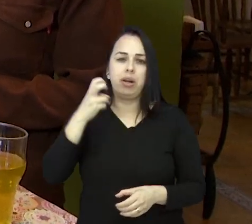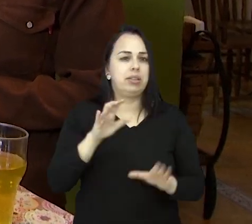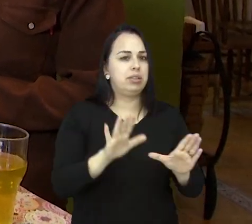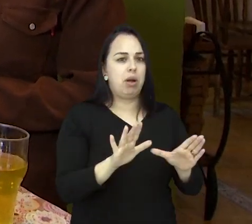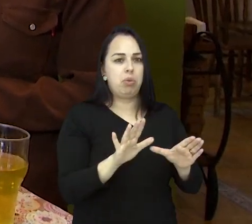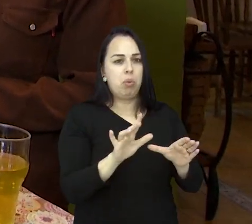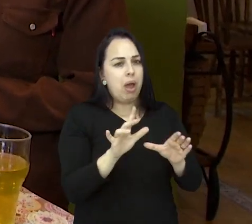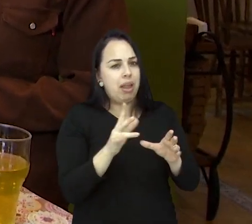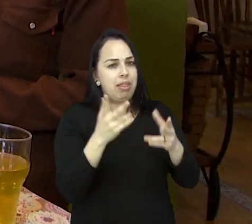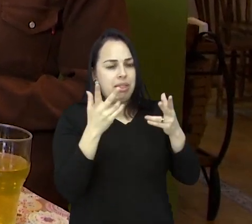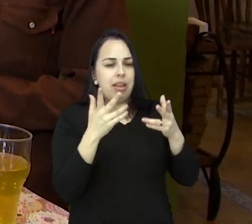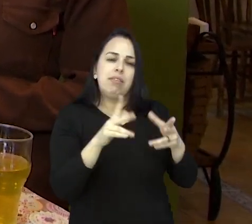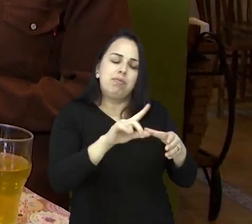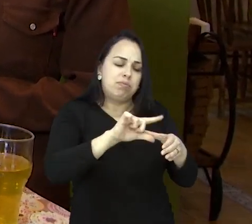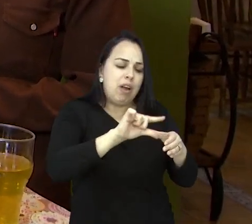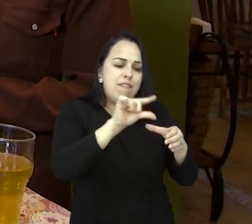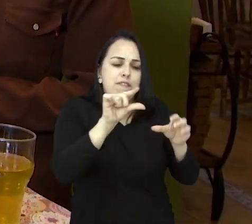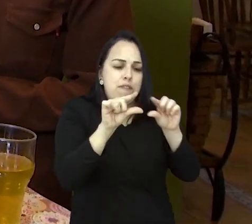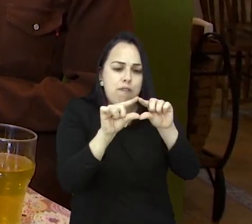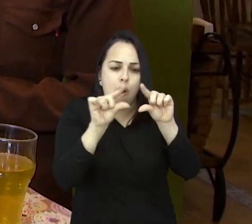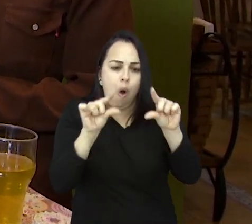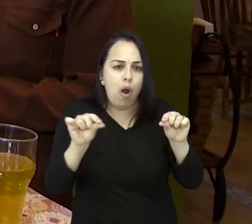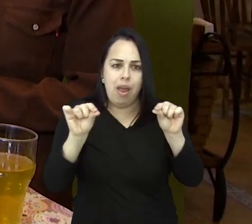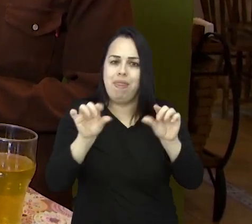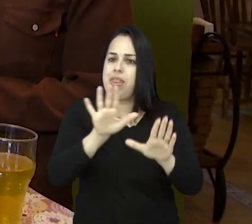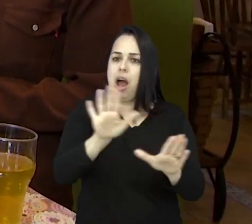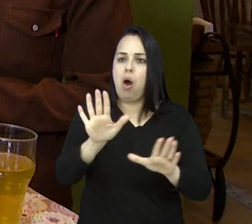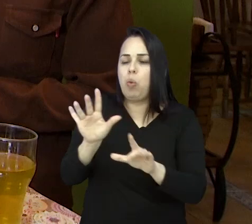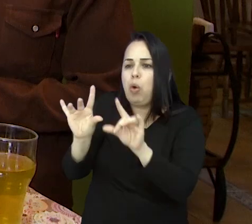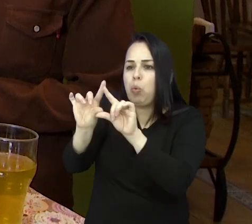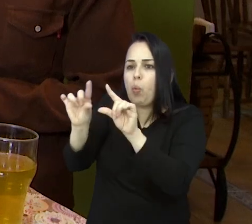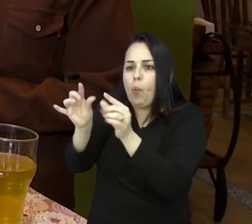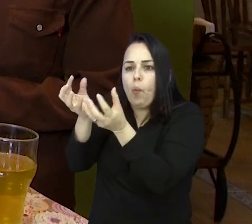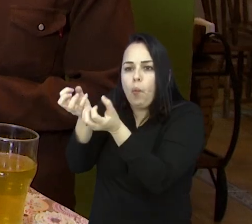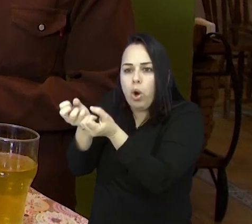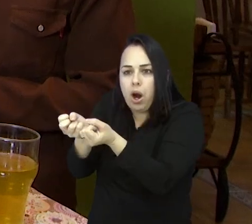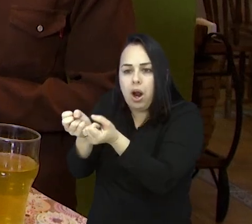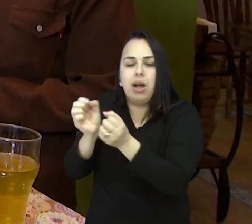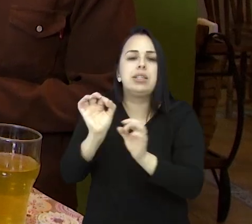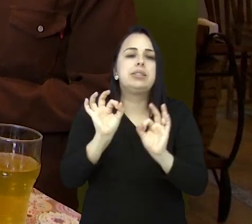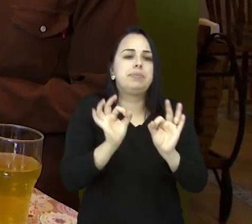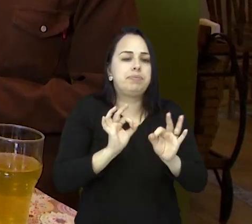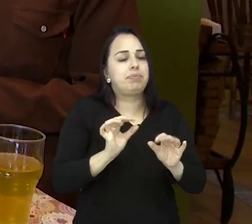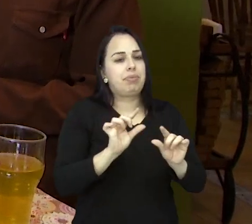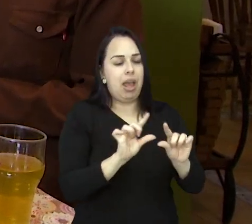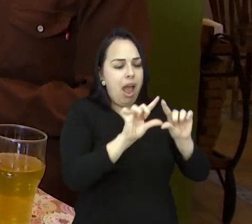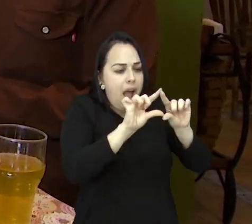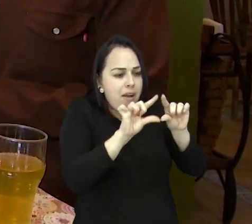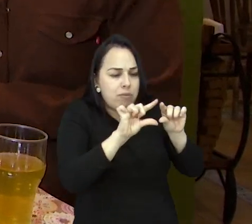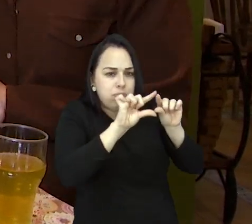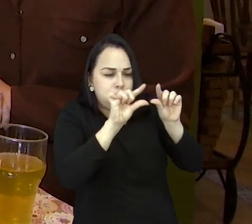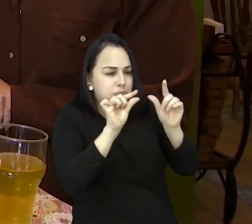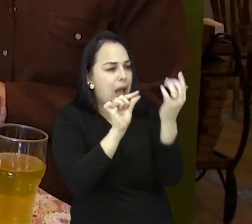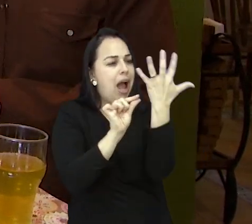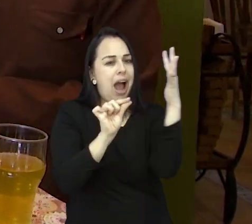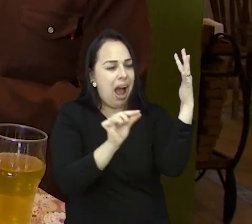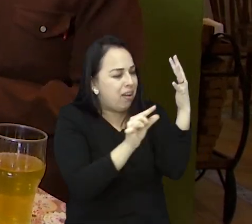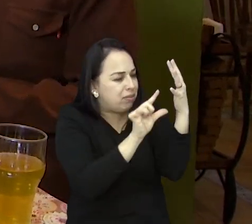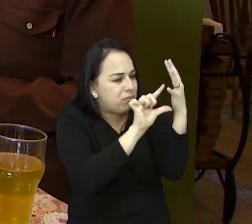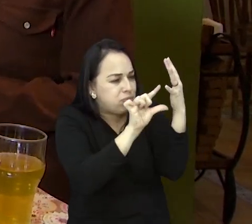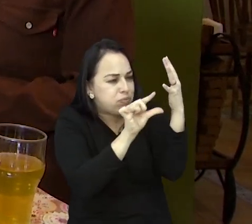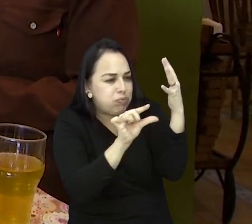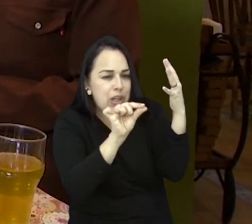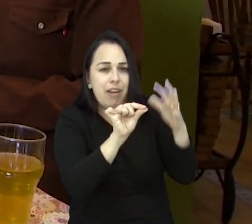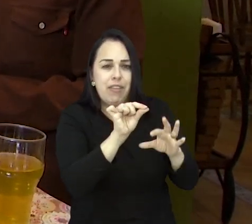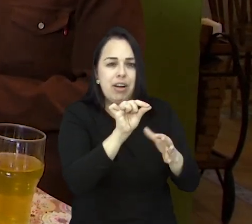folha fresca? Não, folha processada. Tá, sempre folha processada. Isso. A folha fresca, aquela da horta,